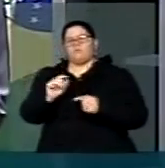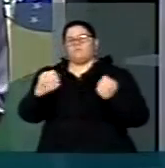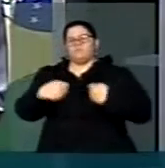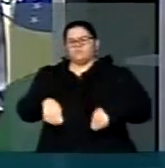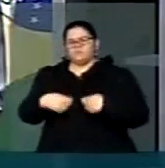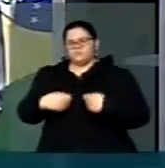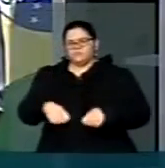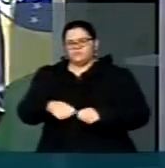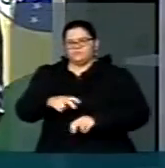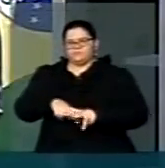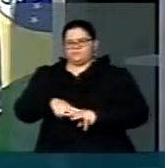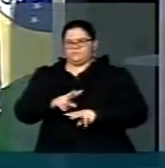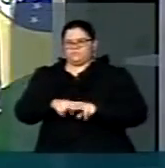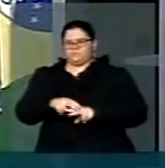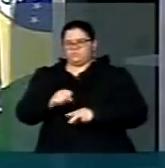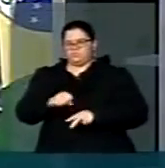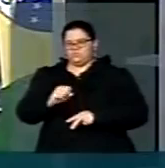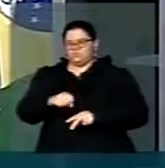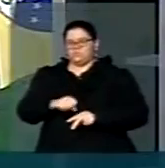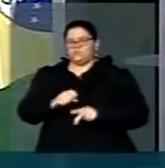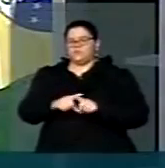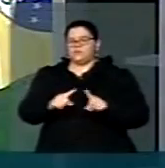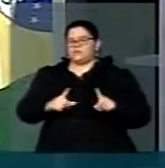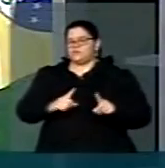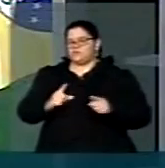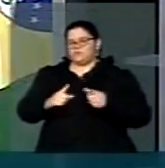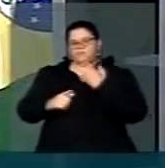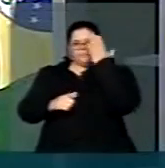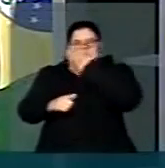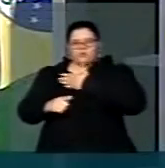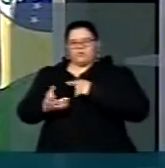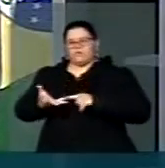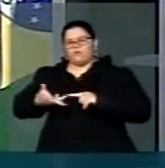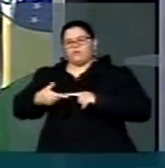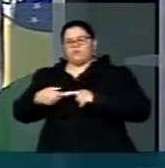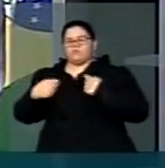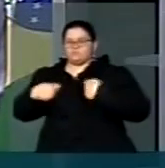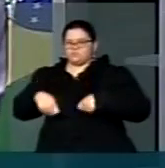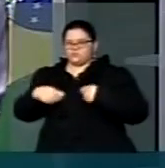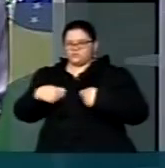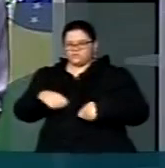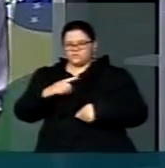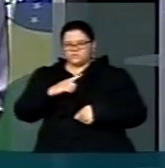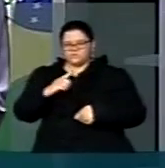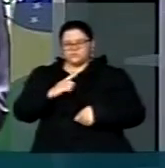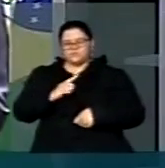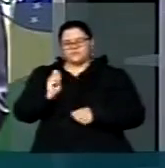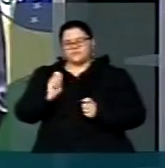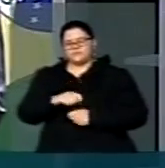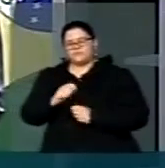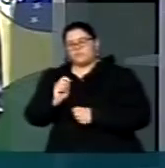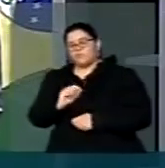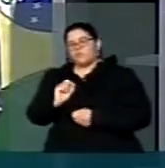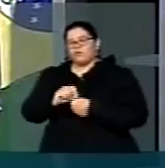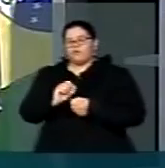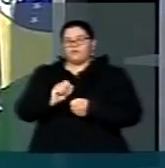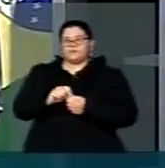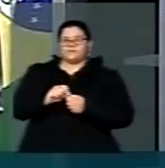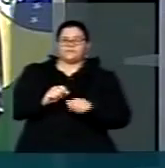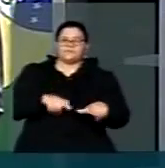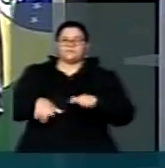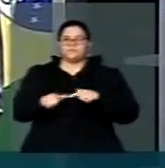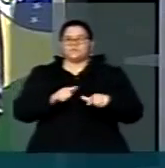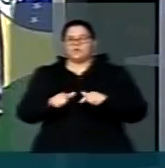indícios suficientes de autoria e materialidade. Será permitida a realização de atividades externas,